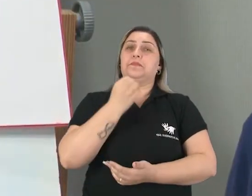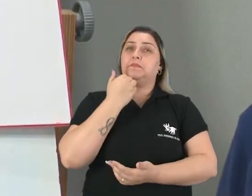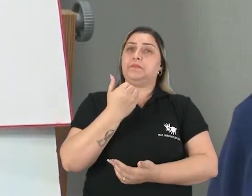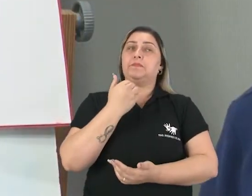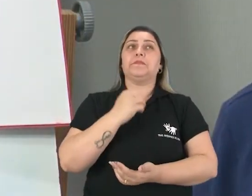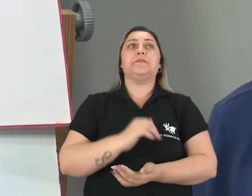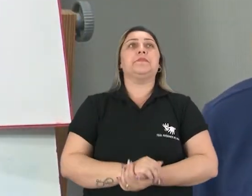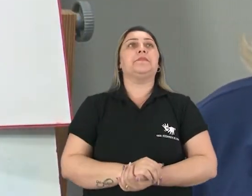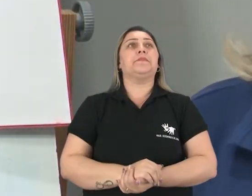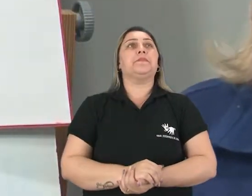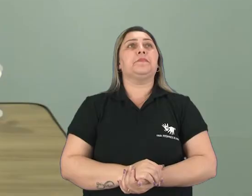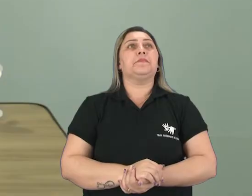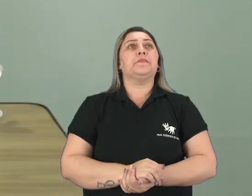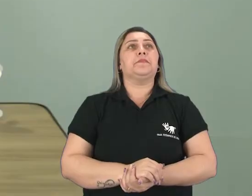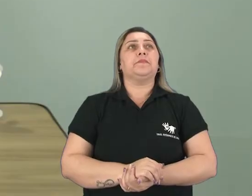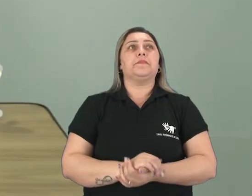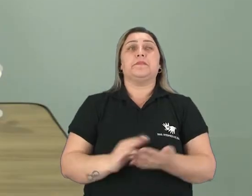bem.